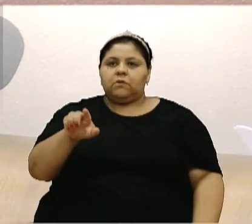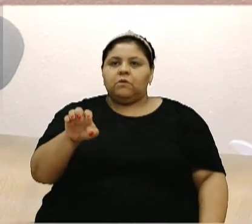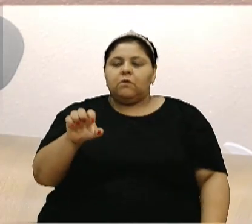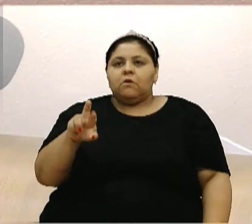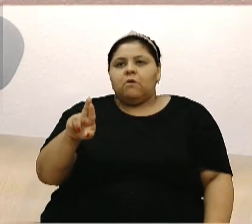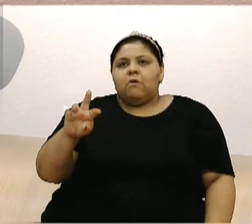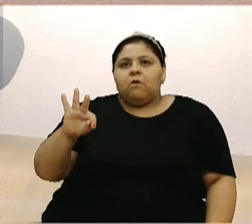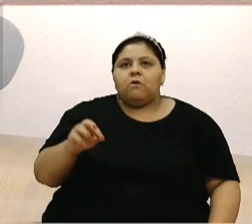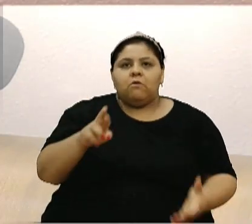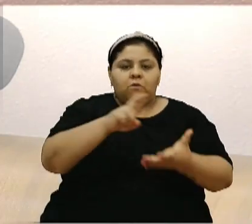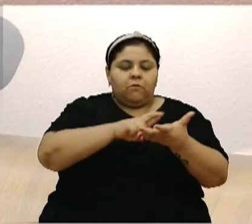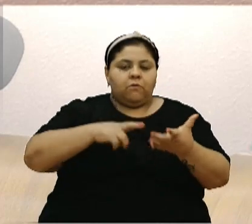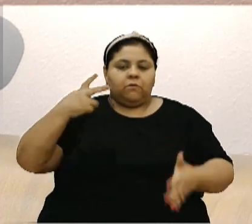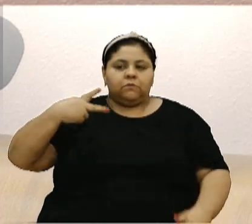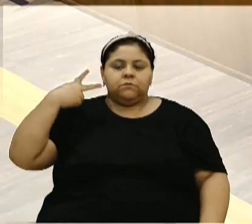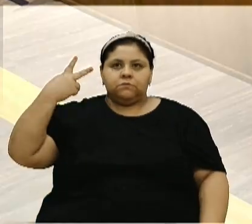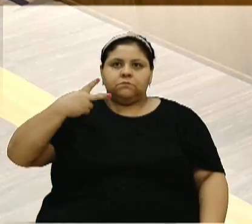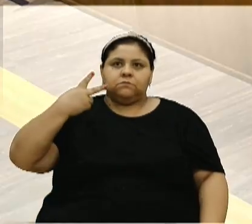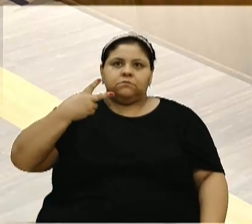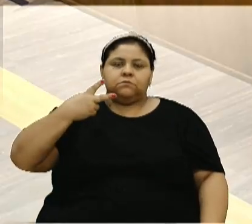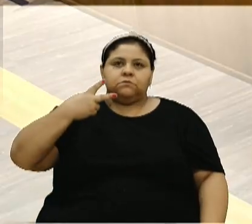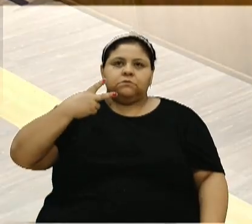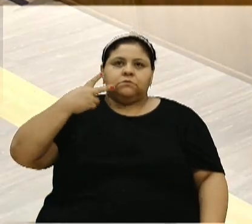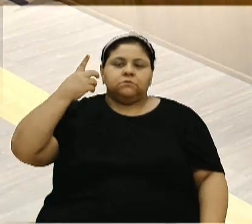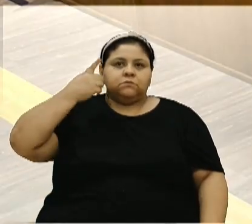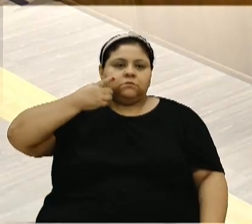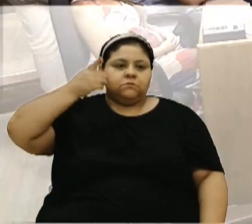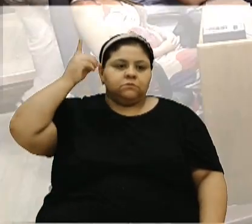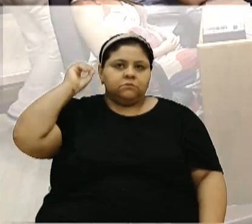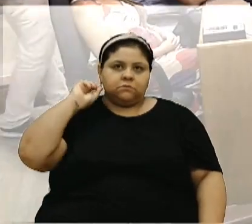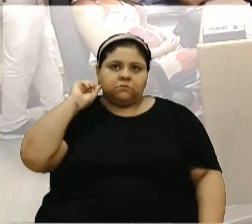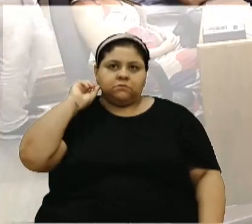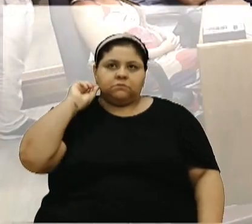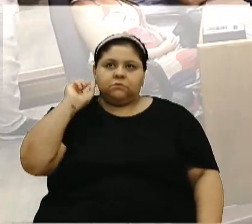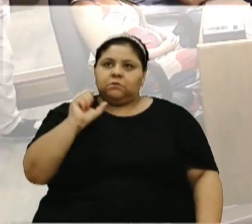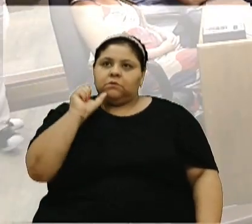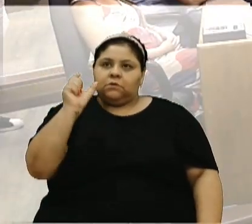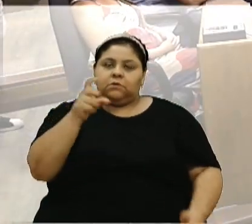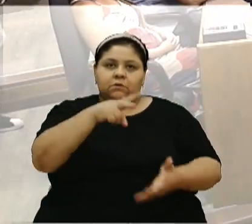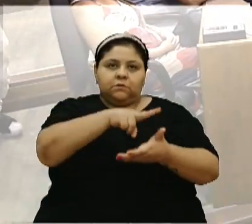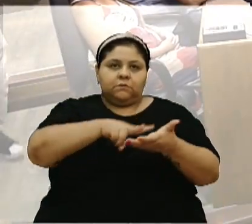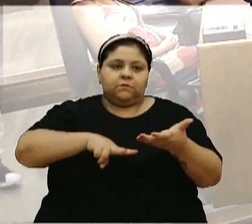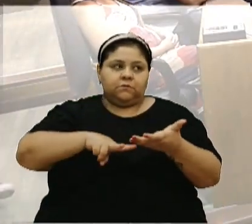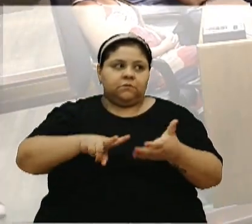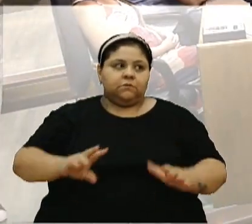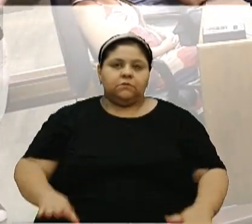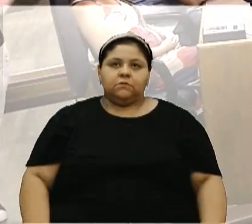Lucas Dil. Com a palavra o relator para a leitura do parecer. Parecer